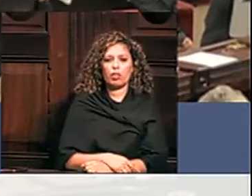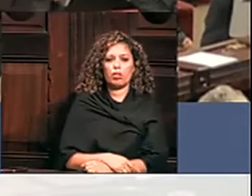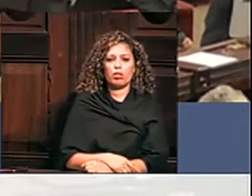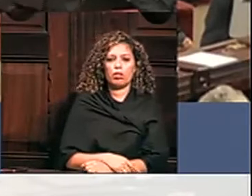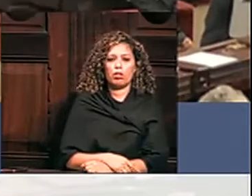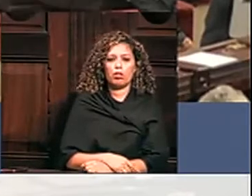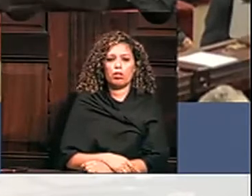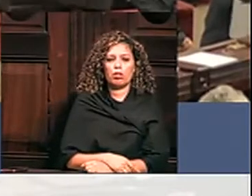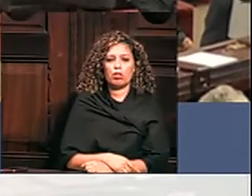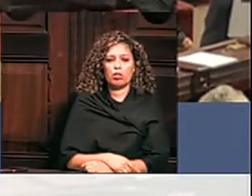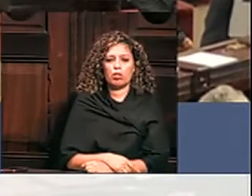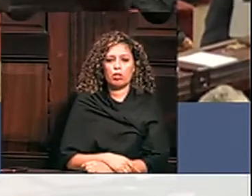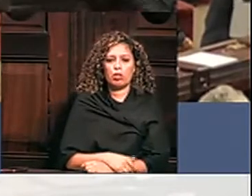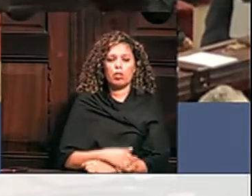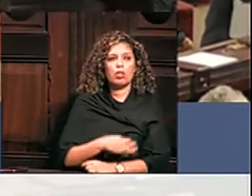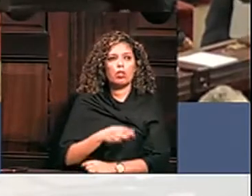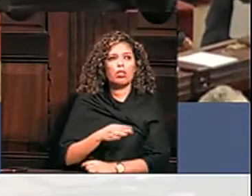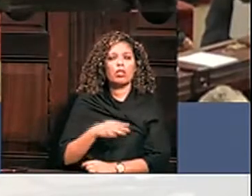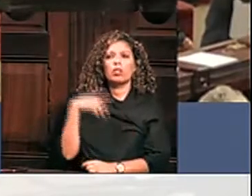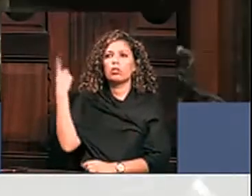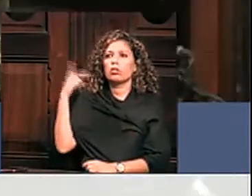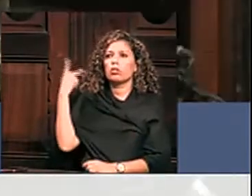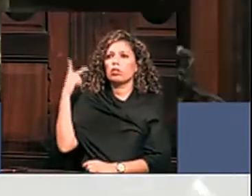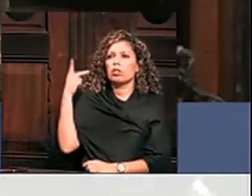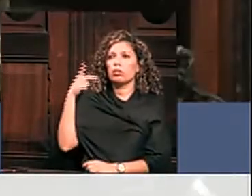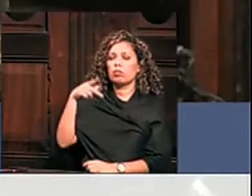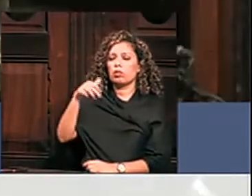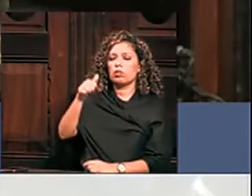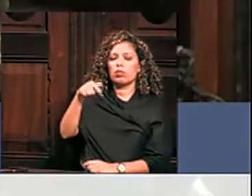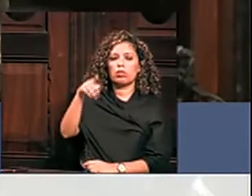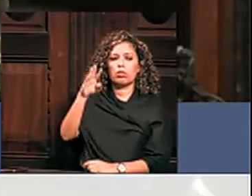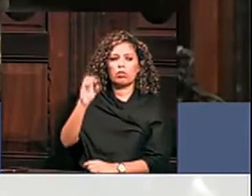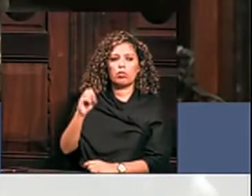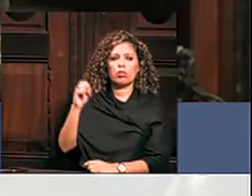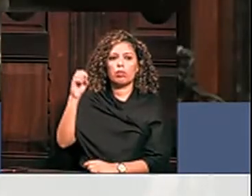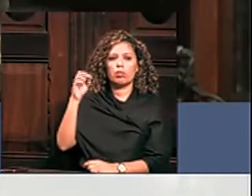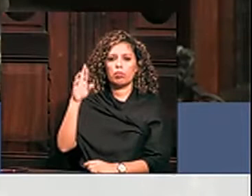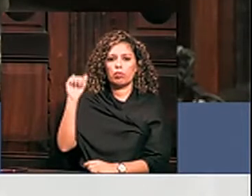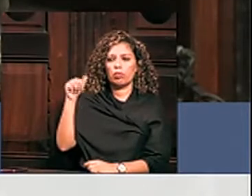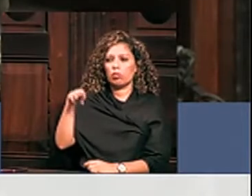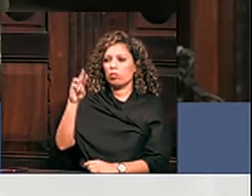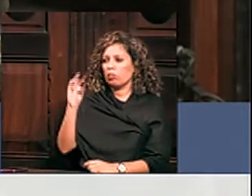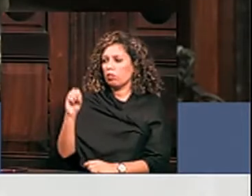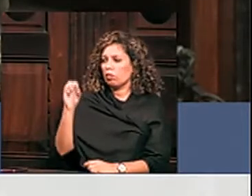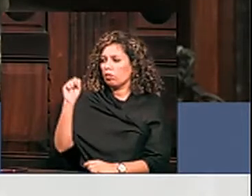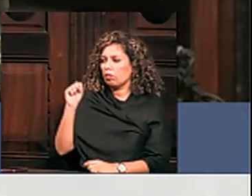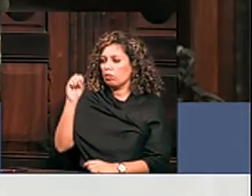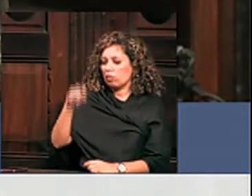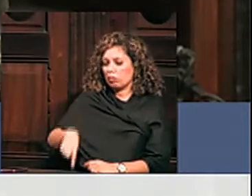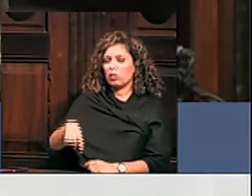Presidente, vamos em frente. Paulo não, Ramos não está aqui. Não, mas olha só, aqui é uma casa... Deputado Luiz Paulo,